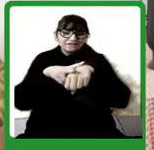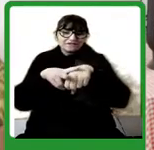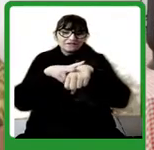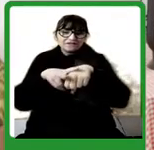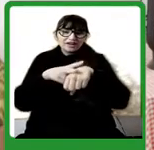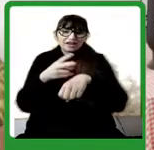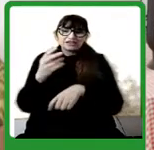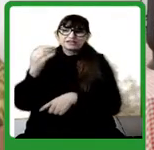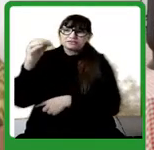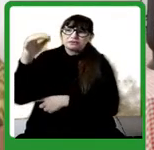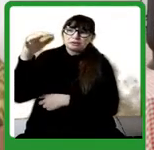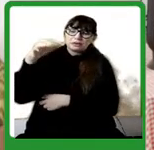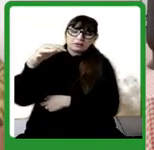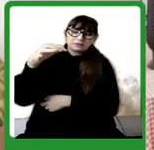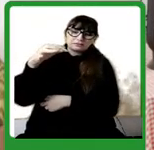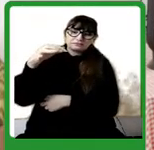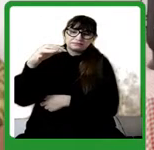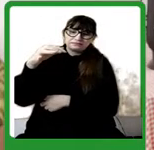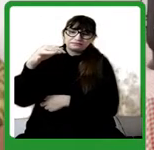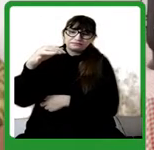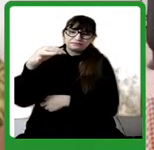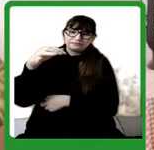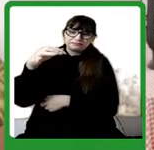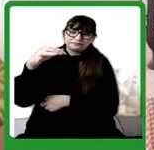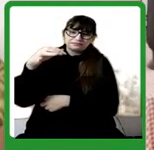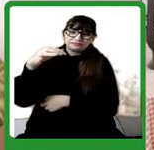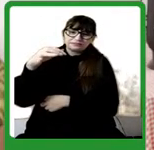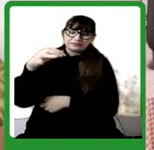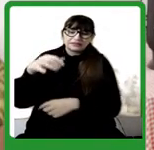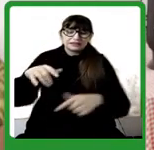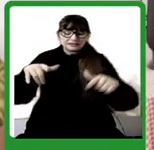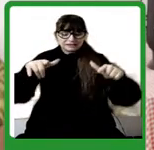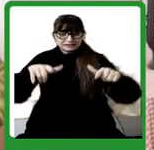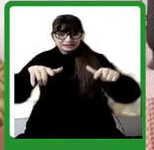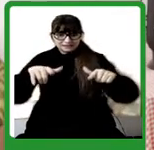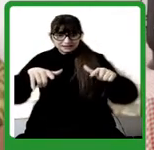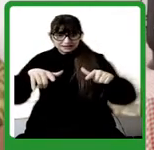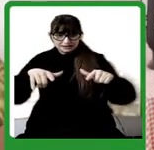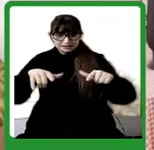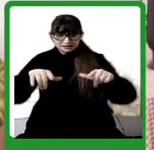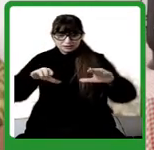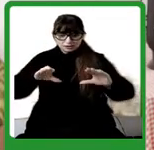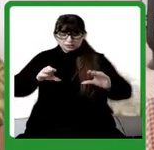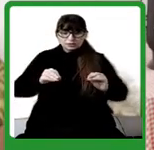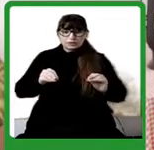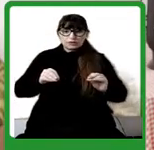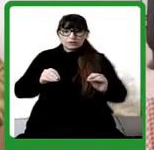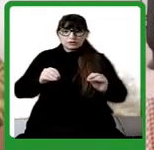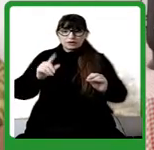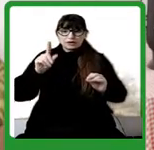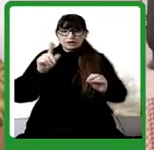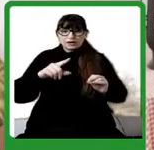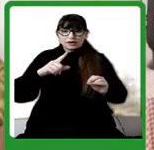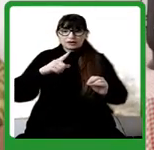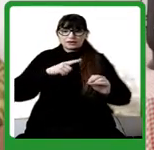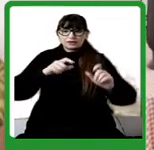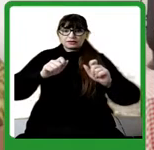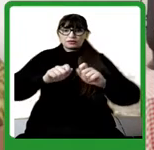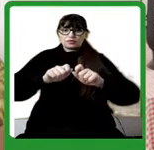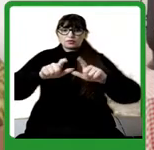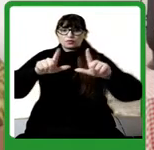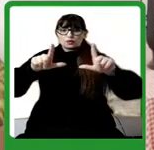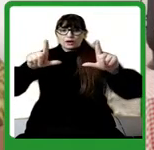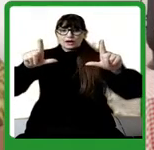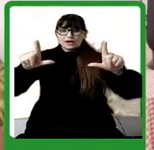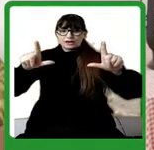tinta pendurada na área, na sala. Tu entrou na sala da casa do colono, o que que tem? Tem um quadro desses aqui, ó.